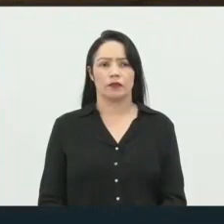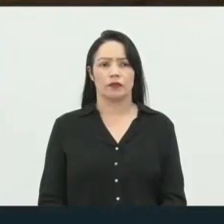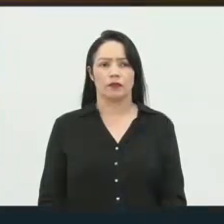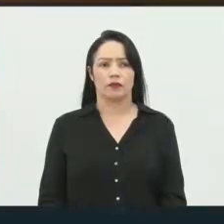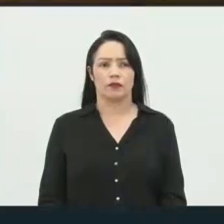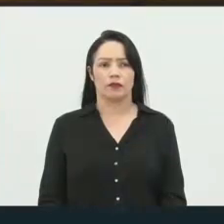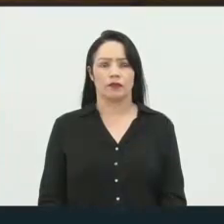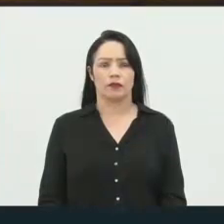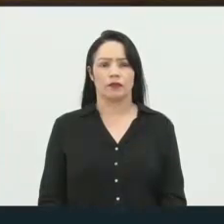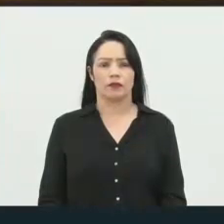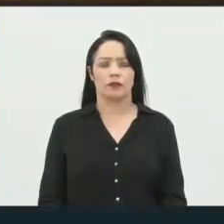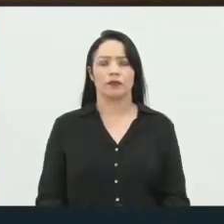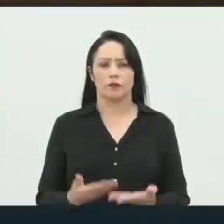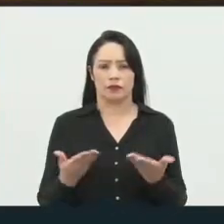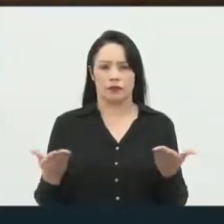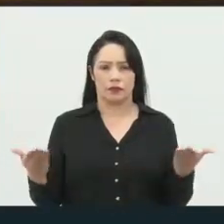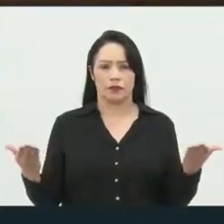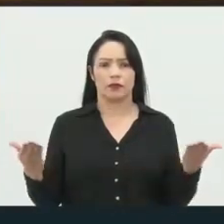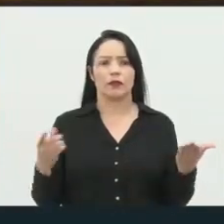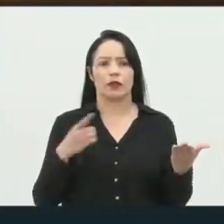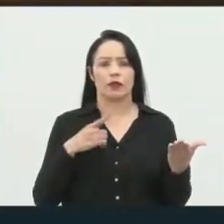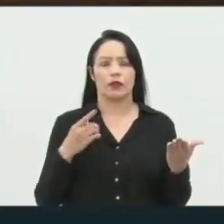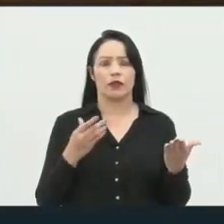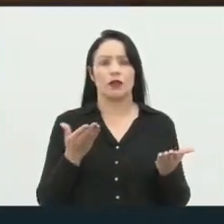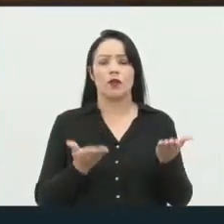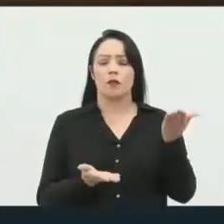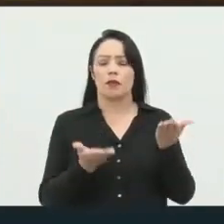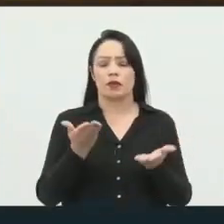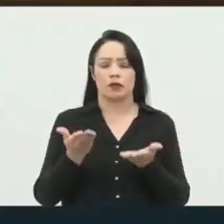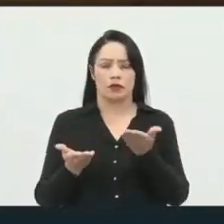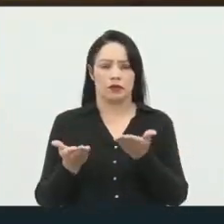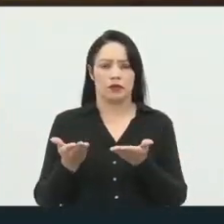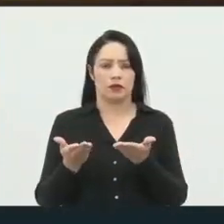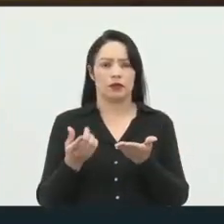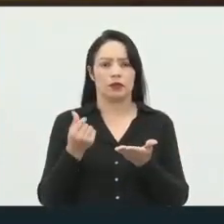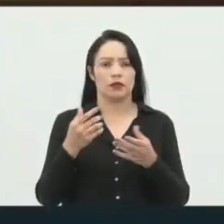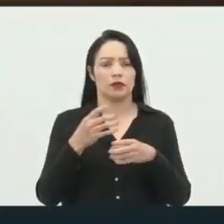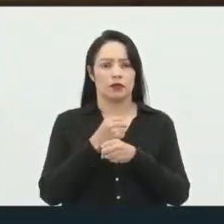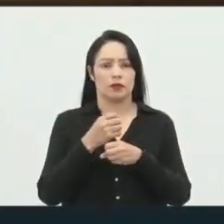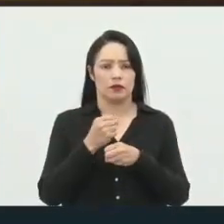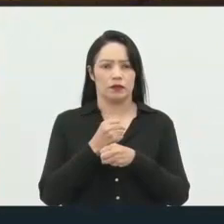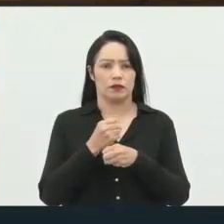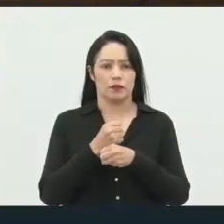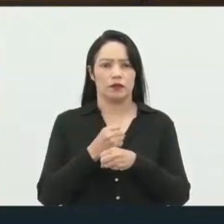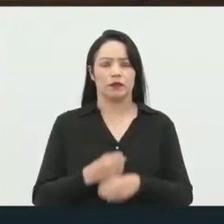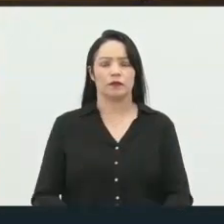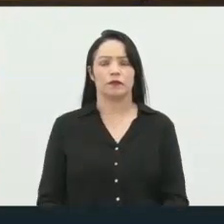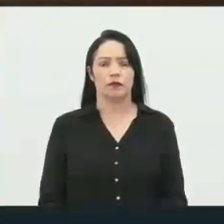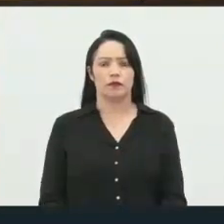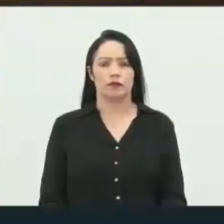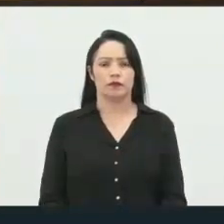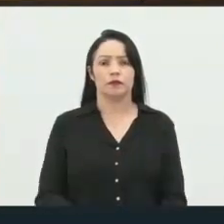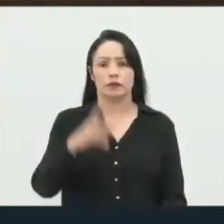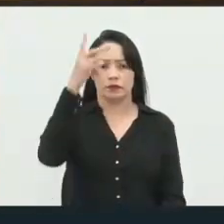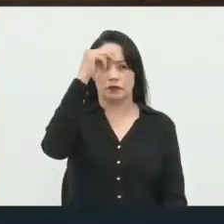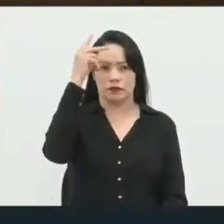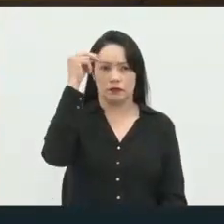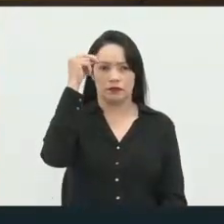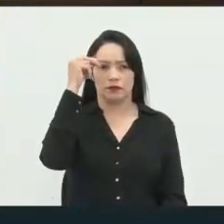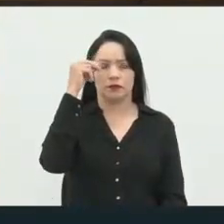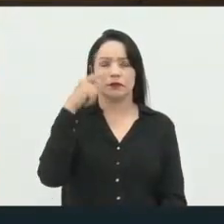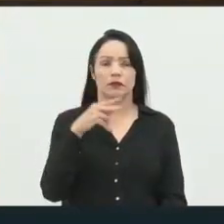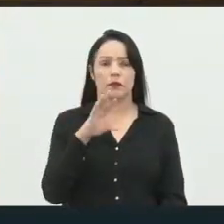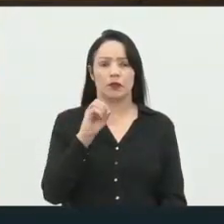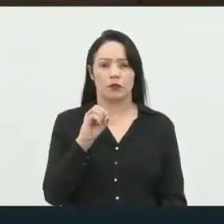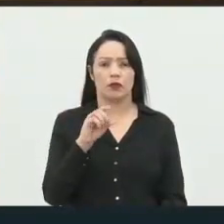encontra-se sobre a mesa os balancetes os balancetes da Prefeitura e da proguaru